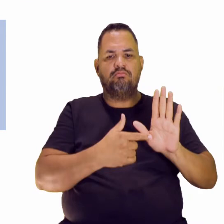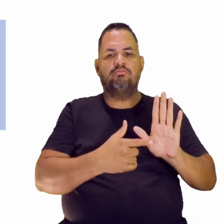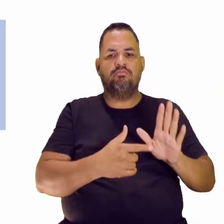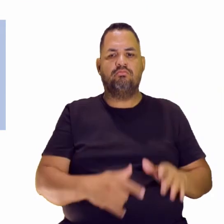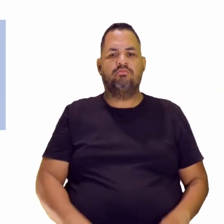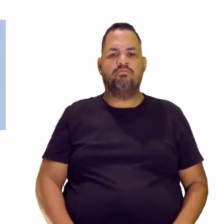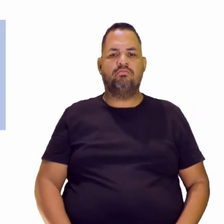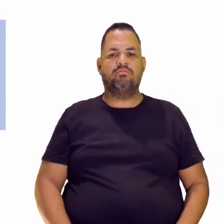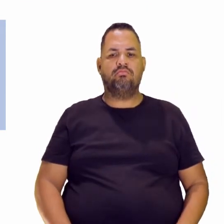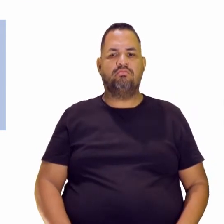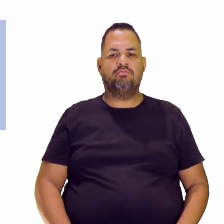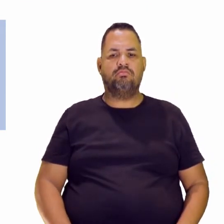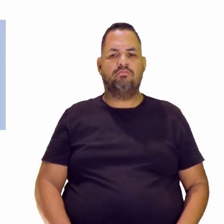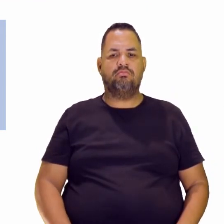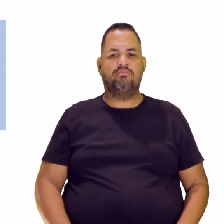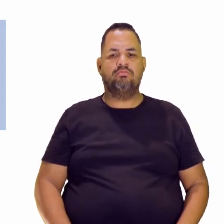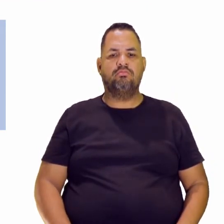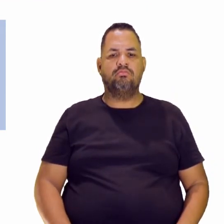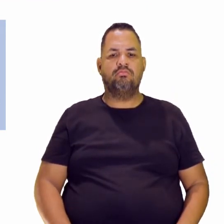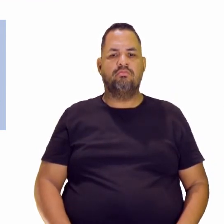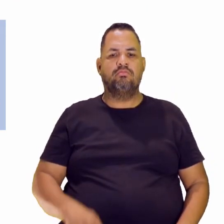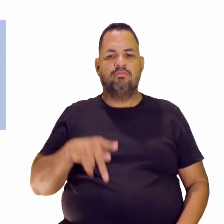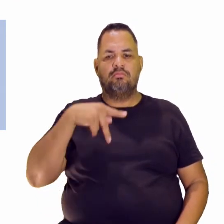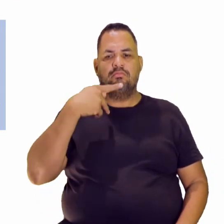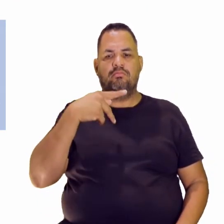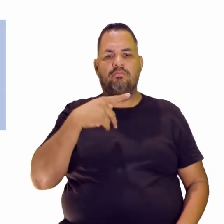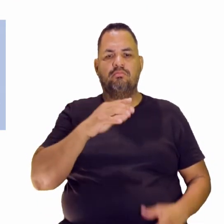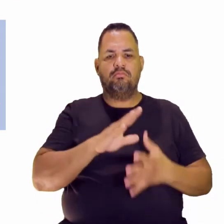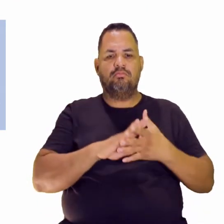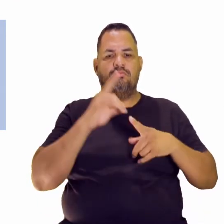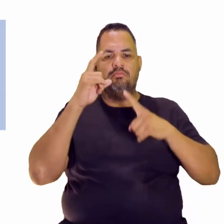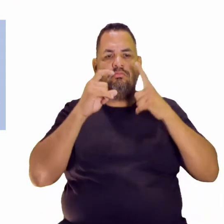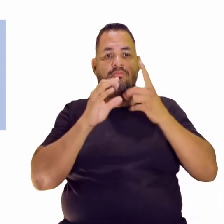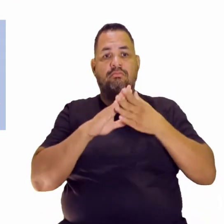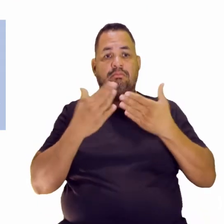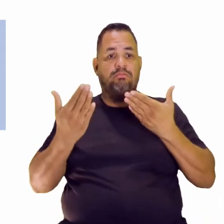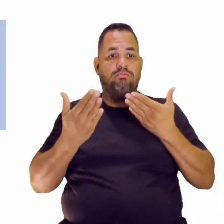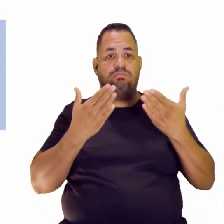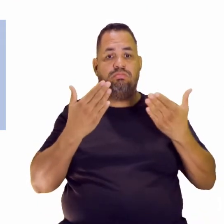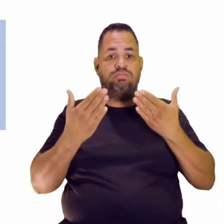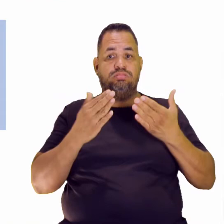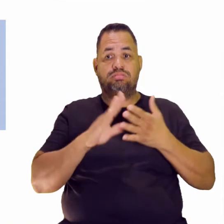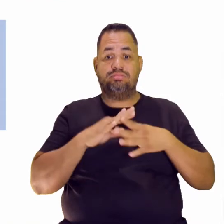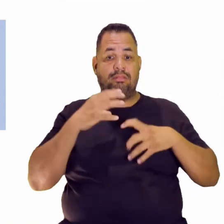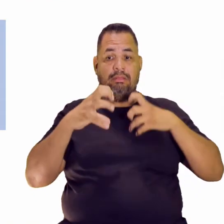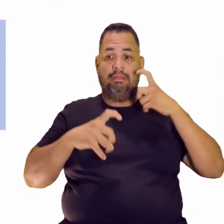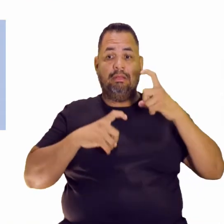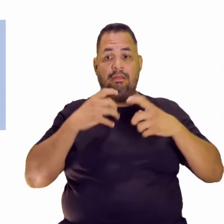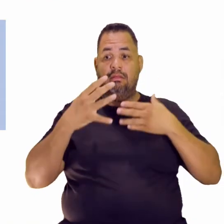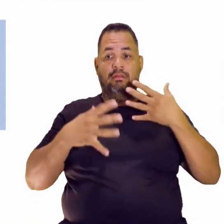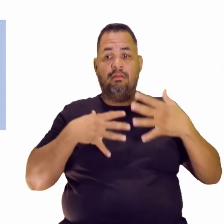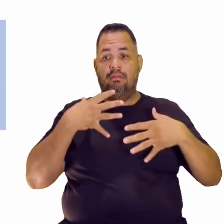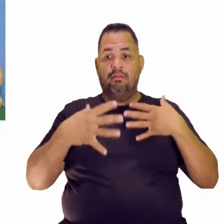né? E ela falava que ele tinha uma expressão desesperada.